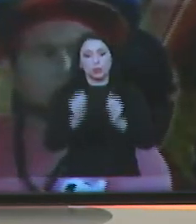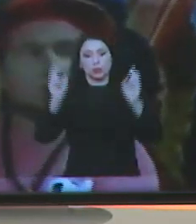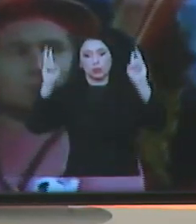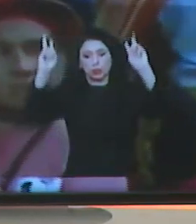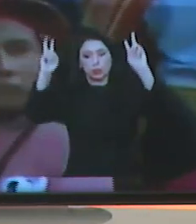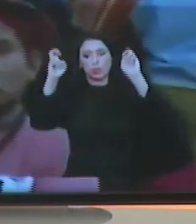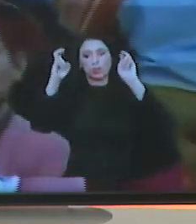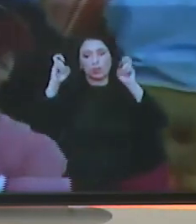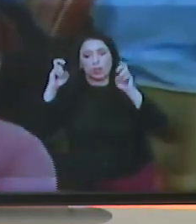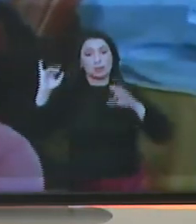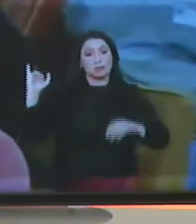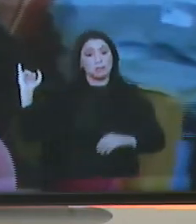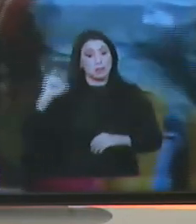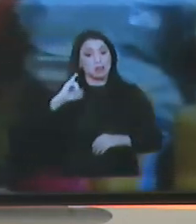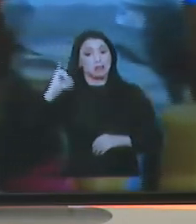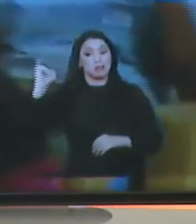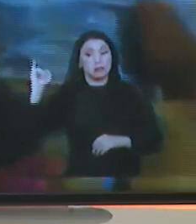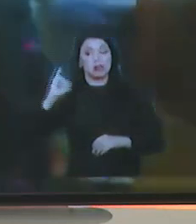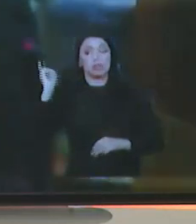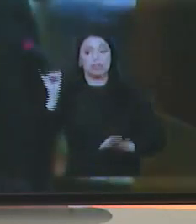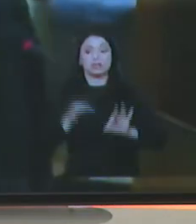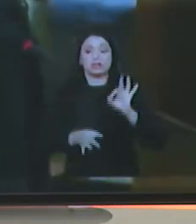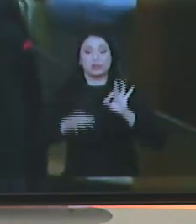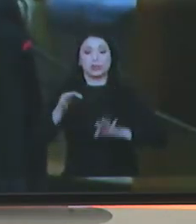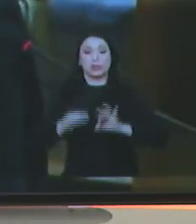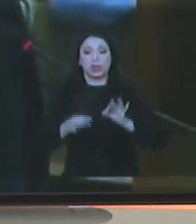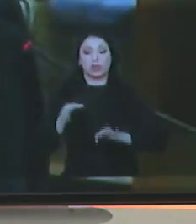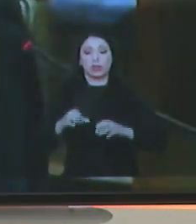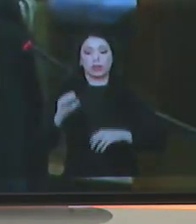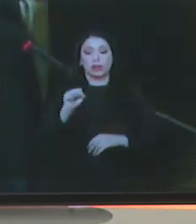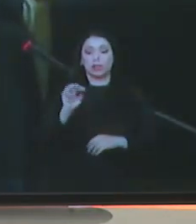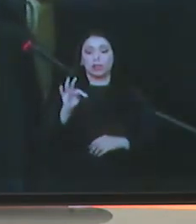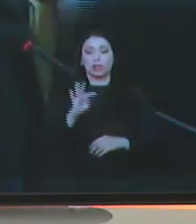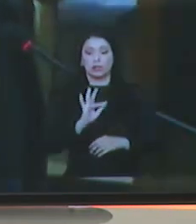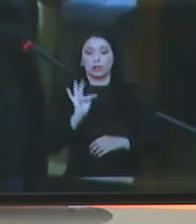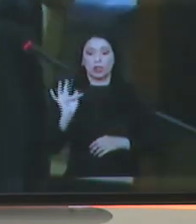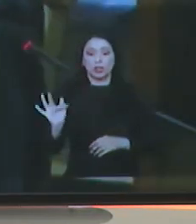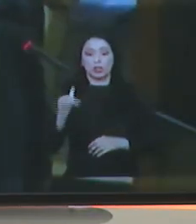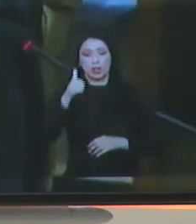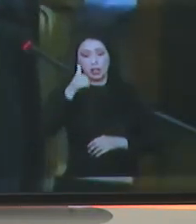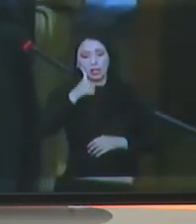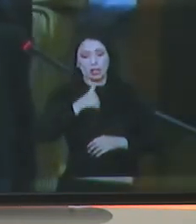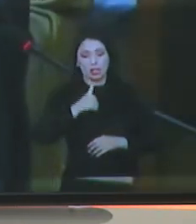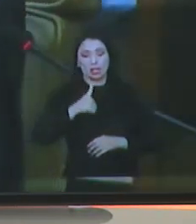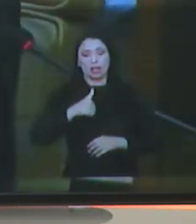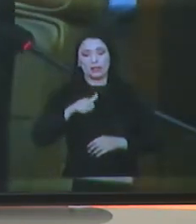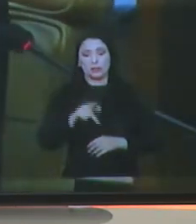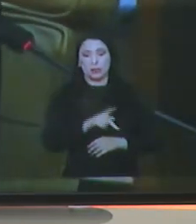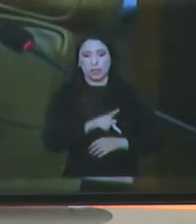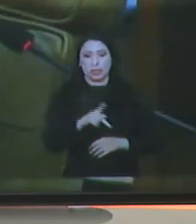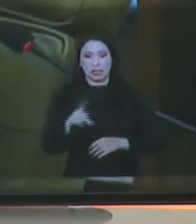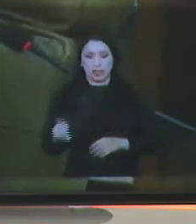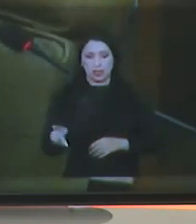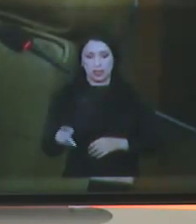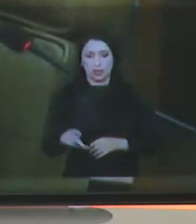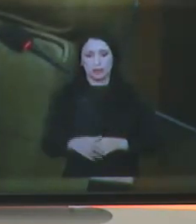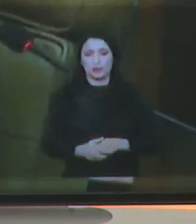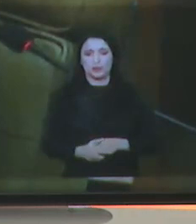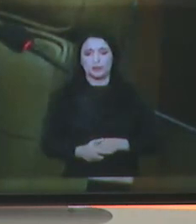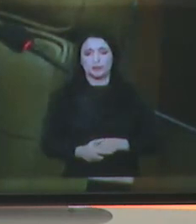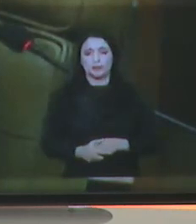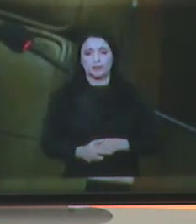lei, mas foi um próprio ministro do Supremo Tribunal que instituiu essa ideia de que a partir do